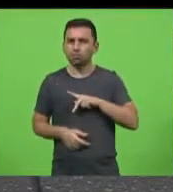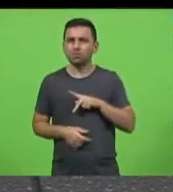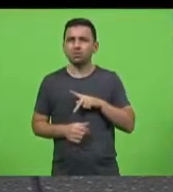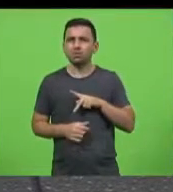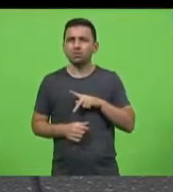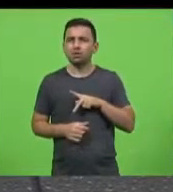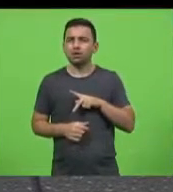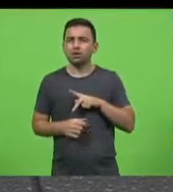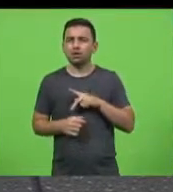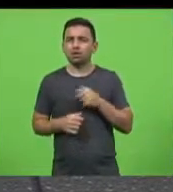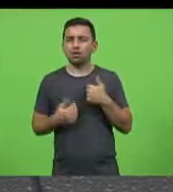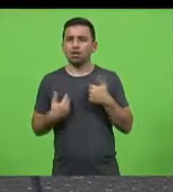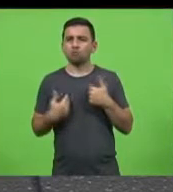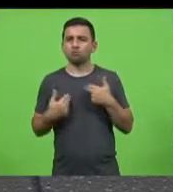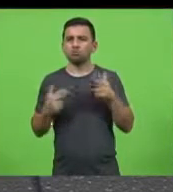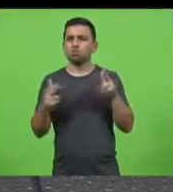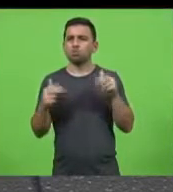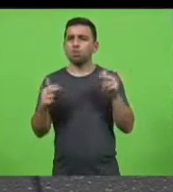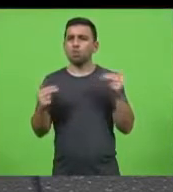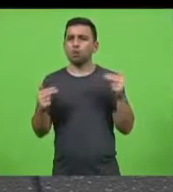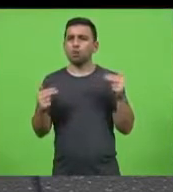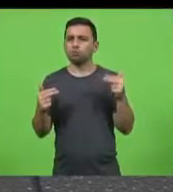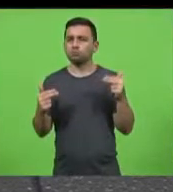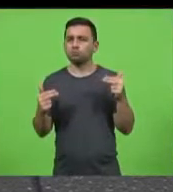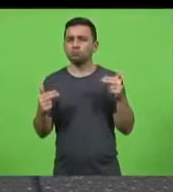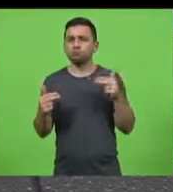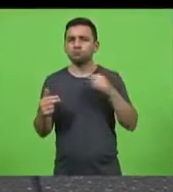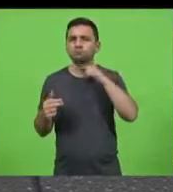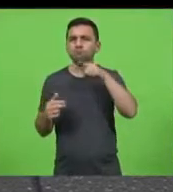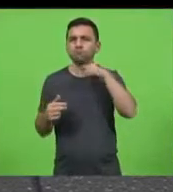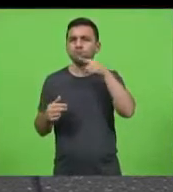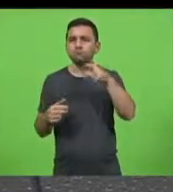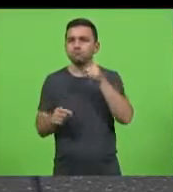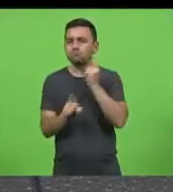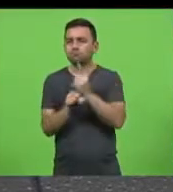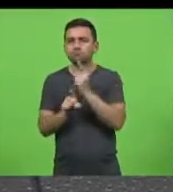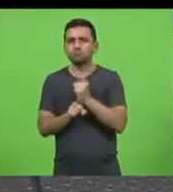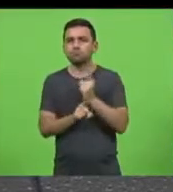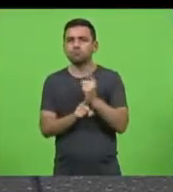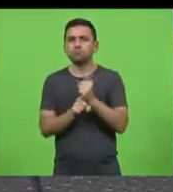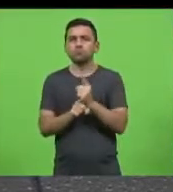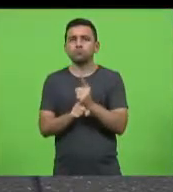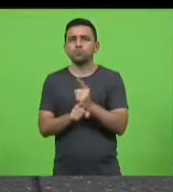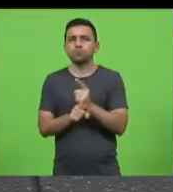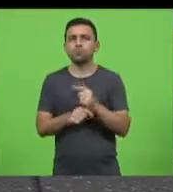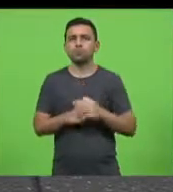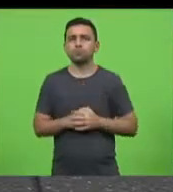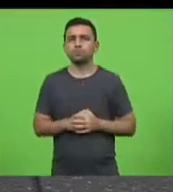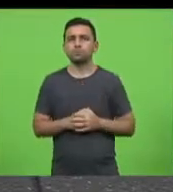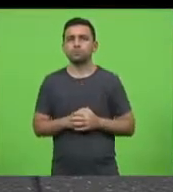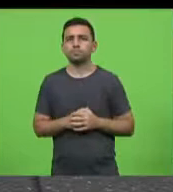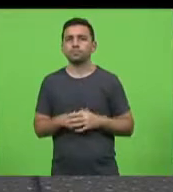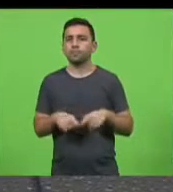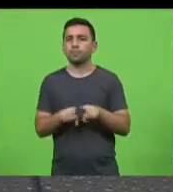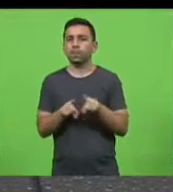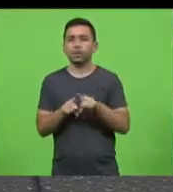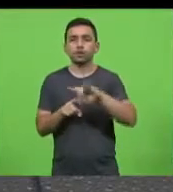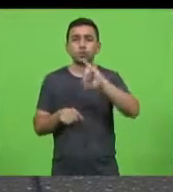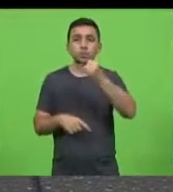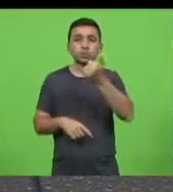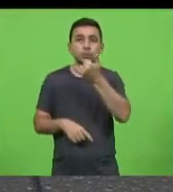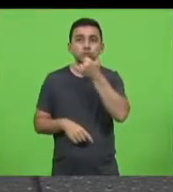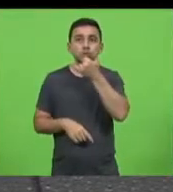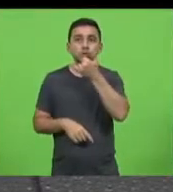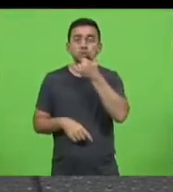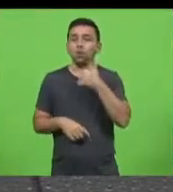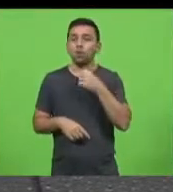e ainda não consegui decifrar e nem tampouco justificar ou dar